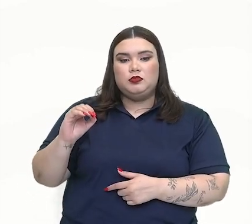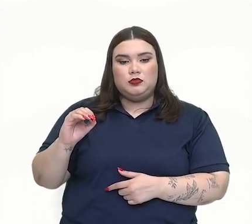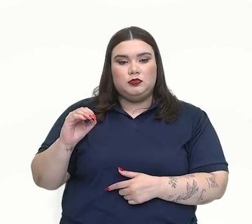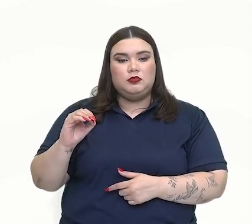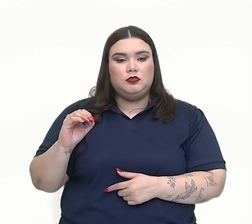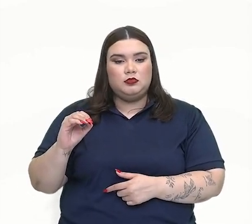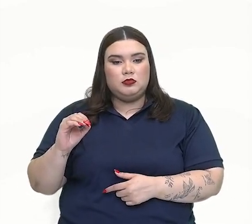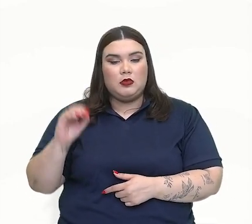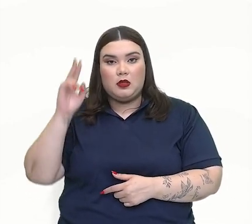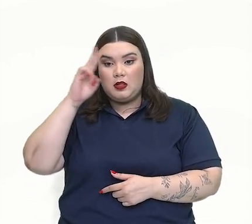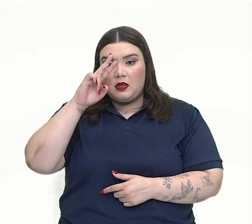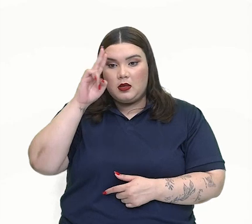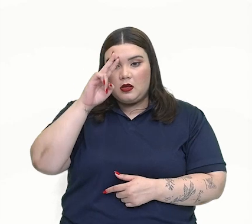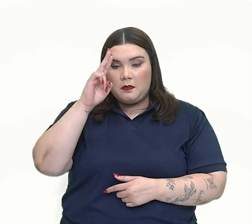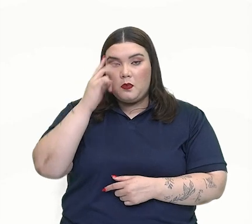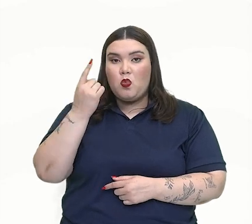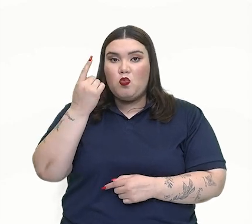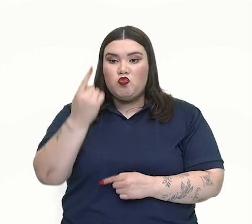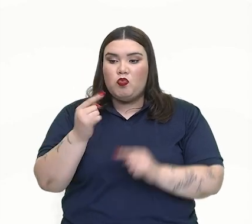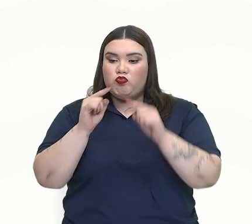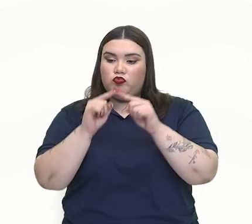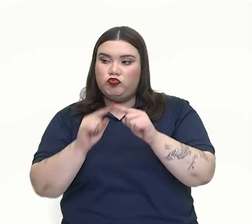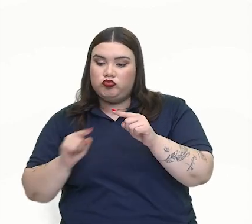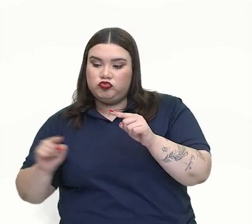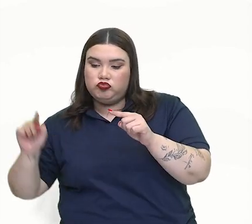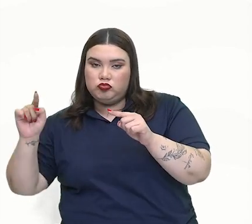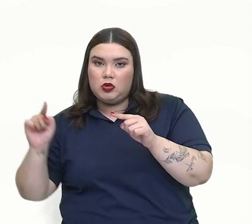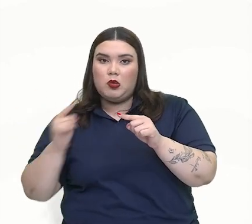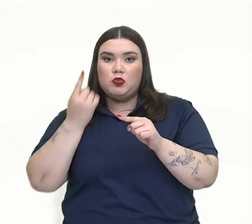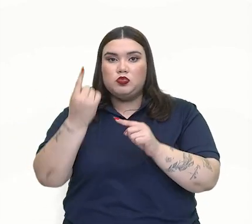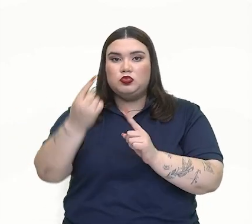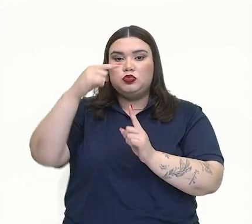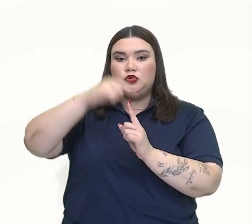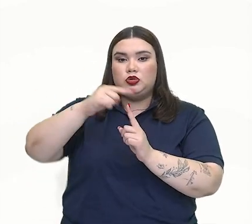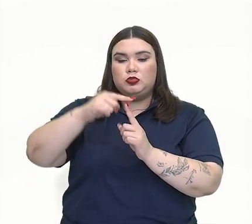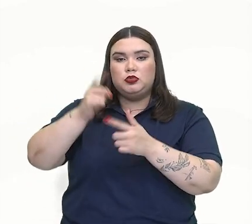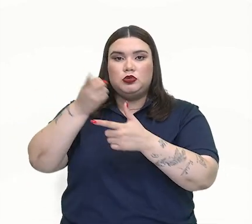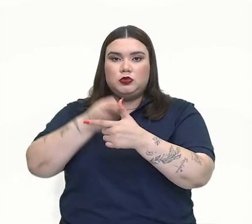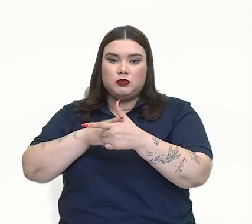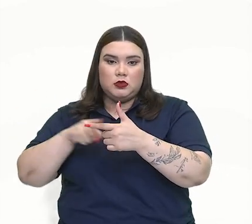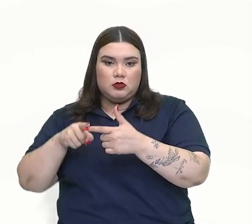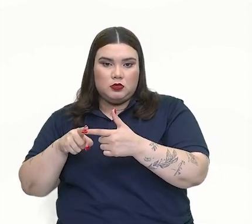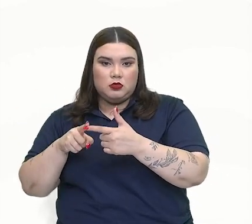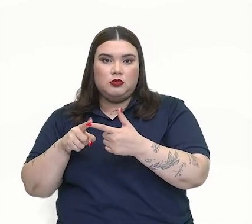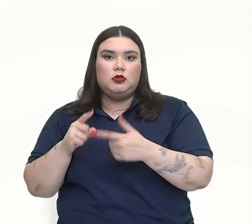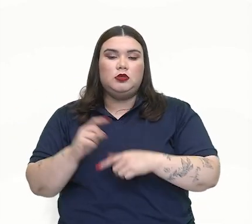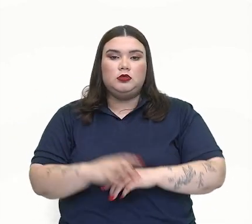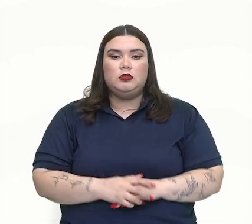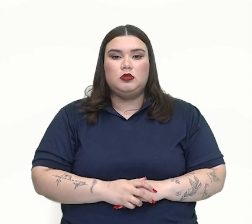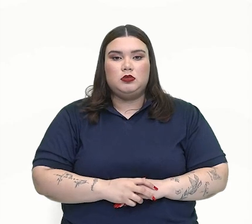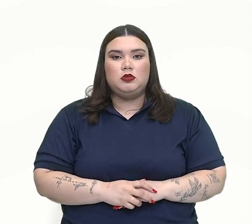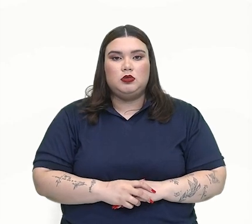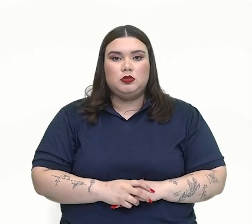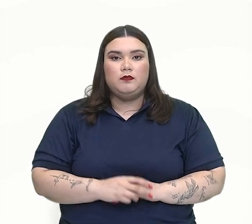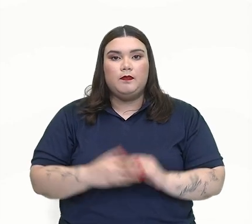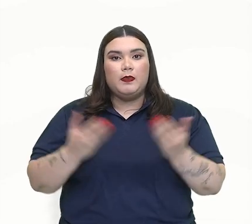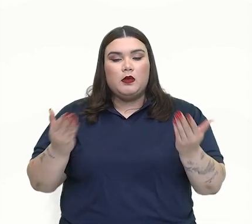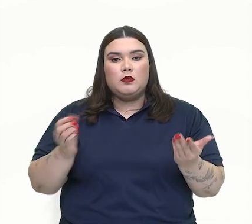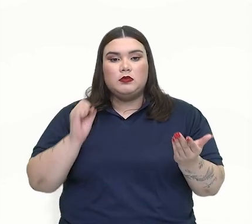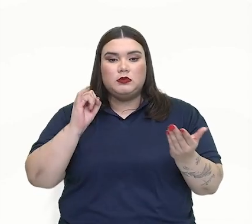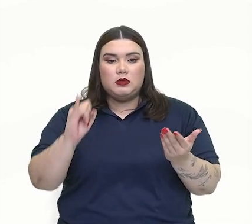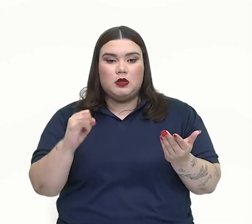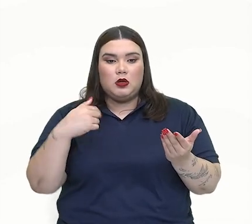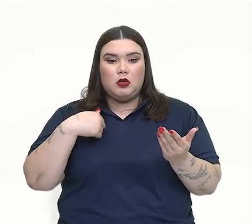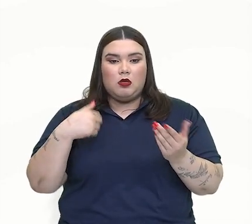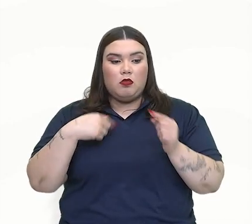tá bom? Se eu estiver vindo para a esquerda, eu vou dividir. Se eu estiver indo para a direita, eu vou multiplicar. Como